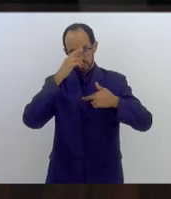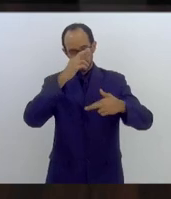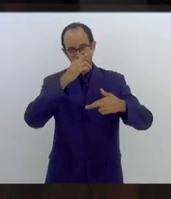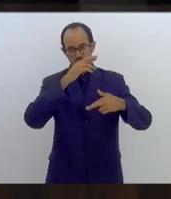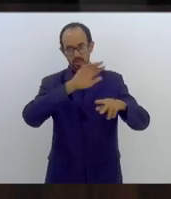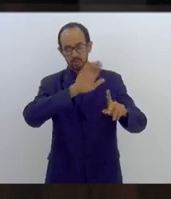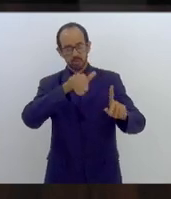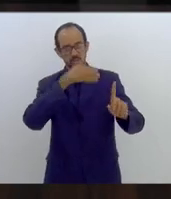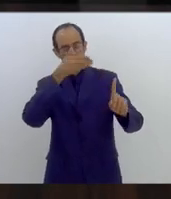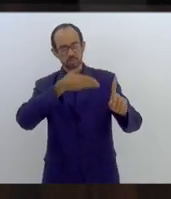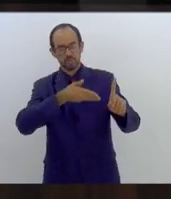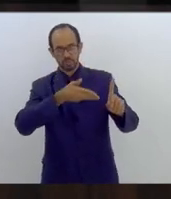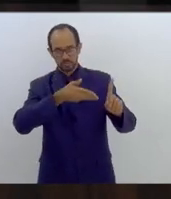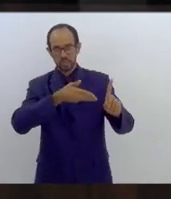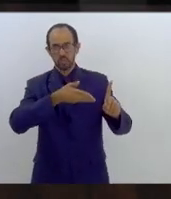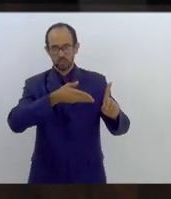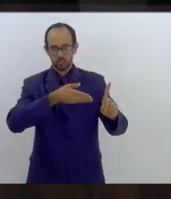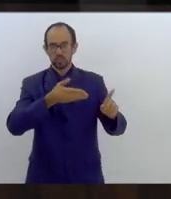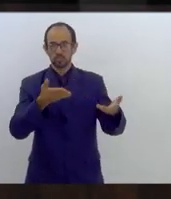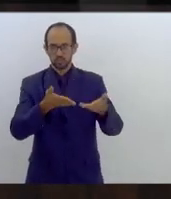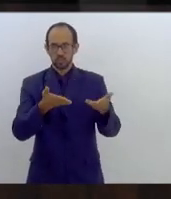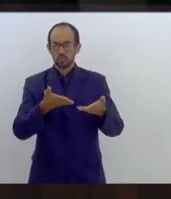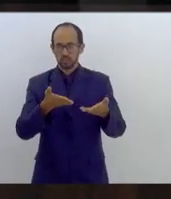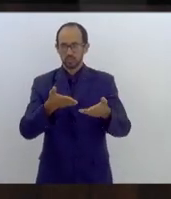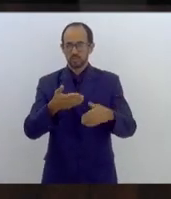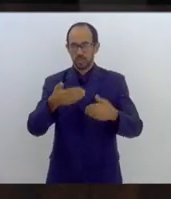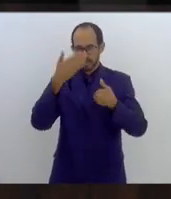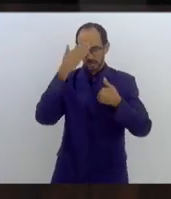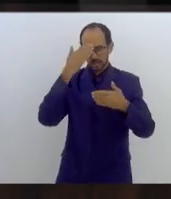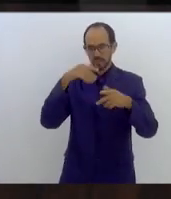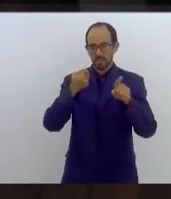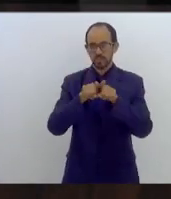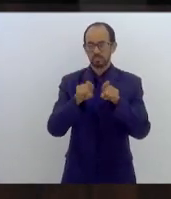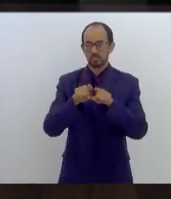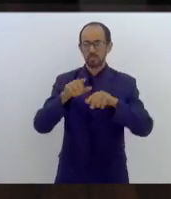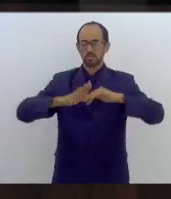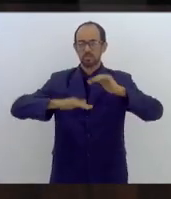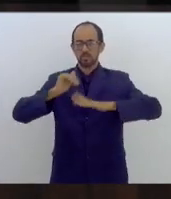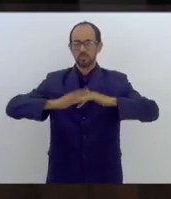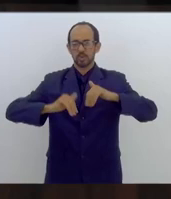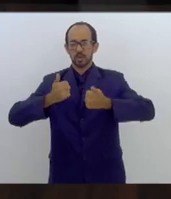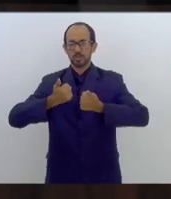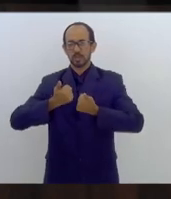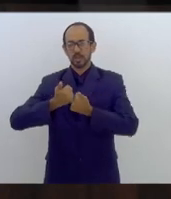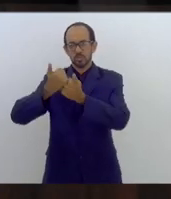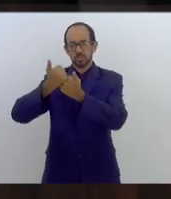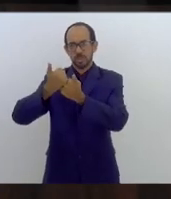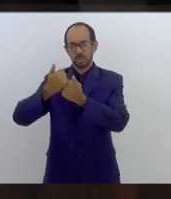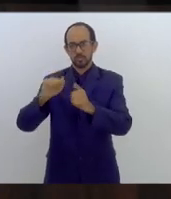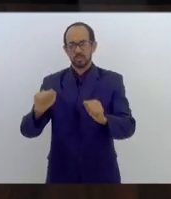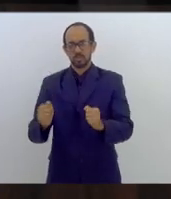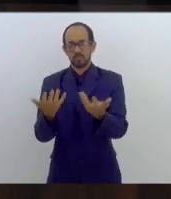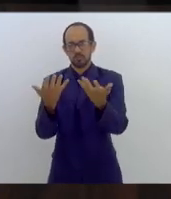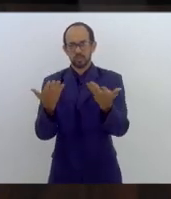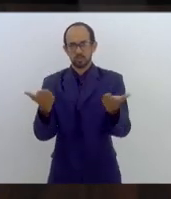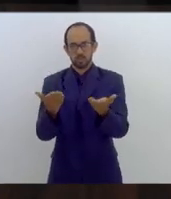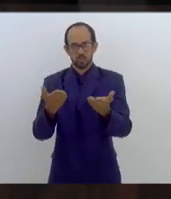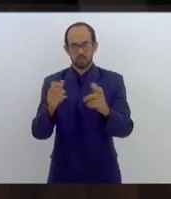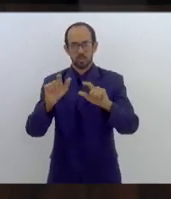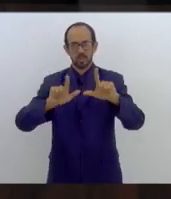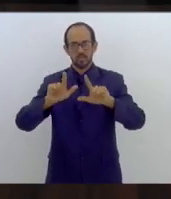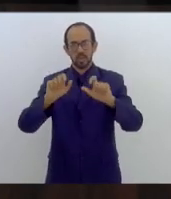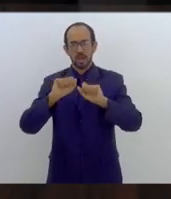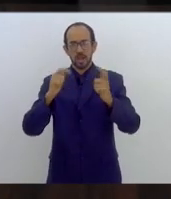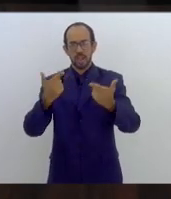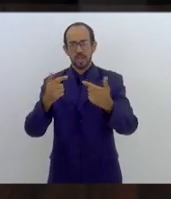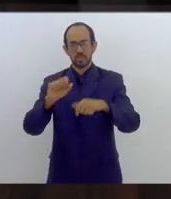nosso homenageado de hoje. Também agradecer aqui aos profissionais que contribuíram para que se evento acontecesse. TV Alerj, cerimonial,